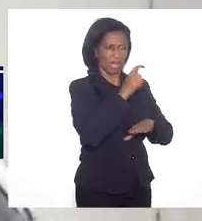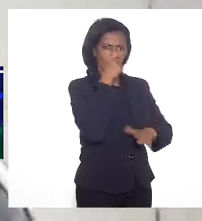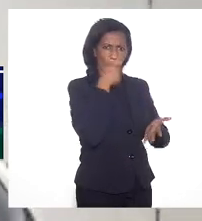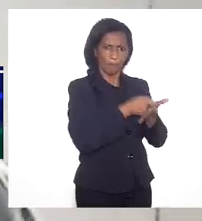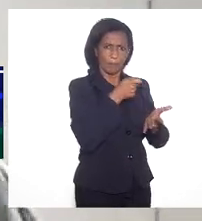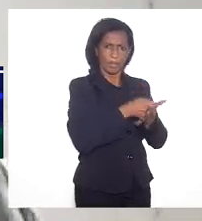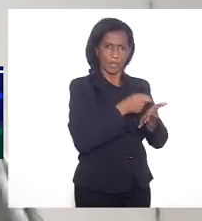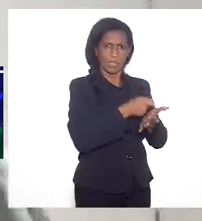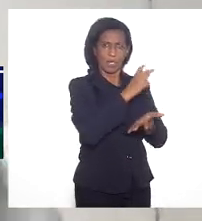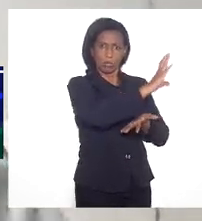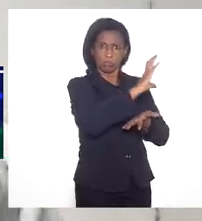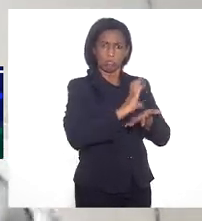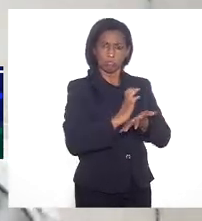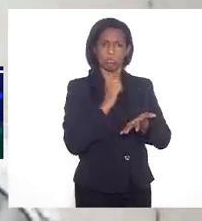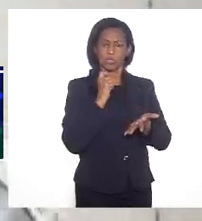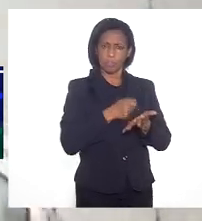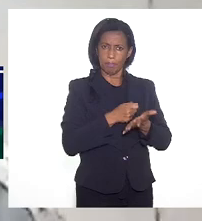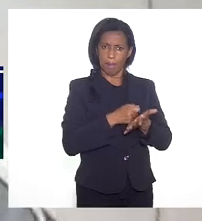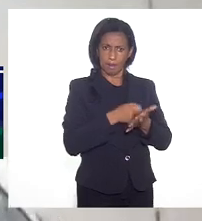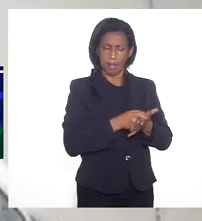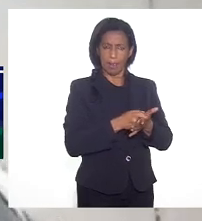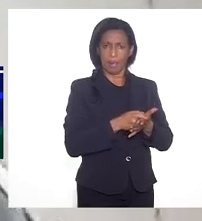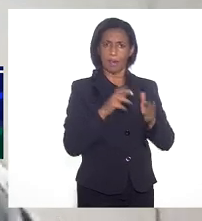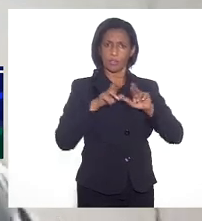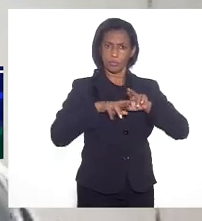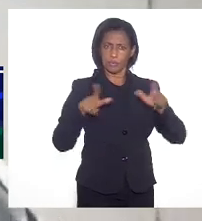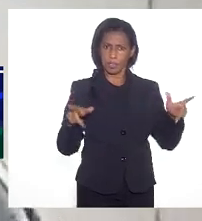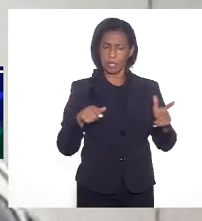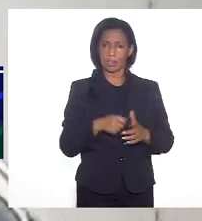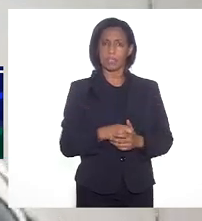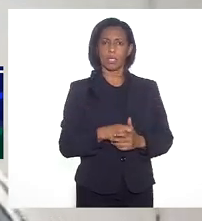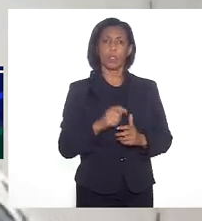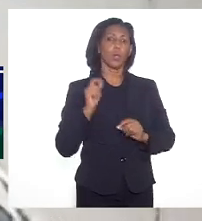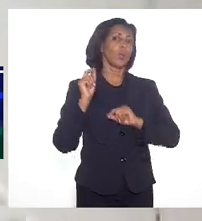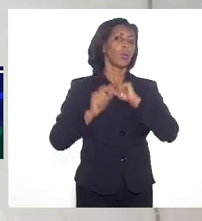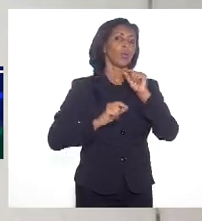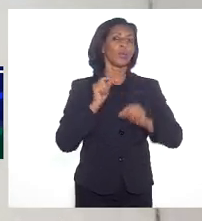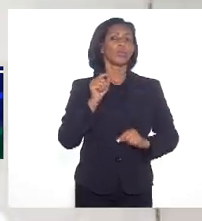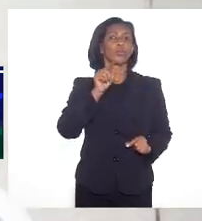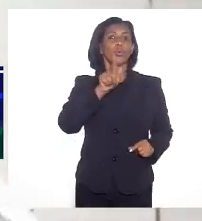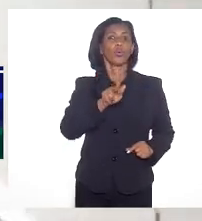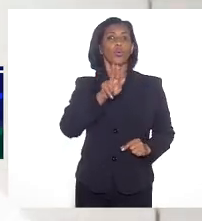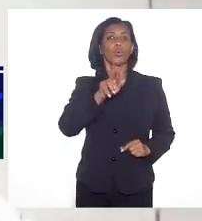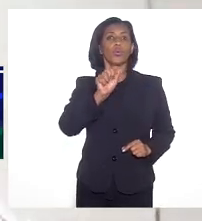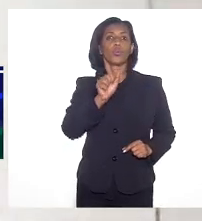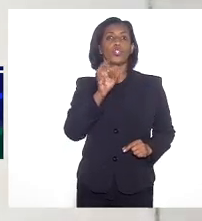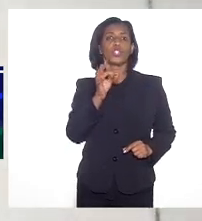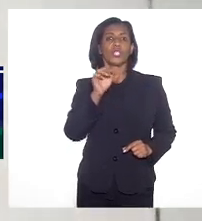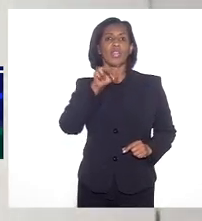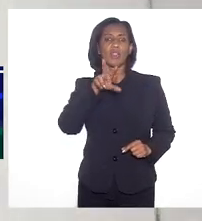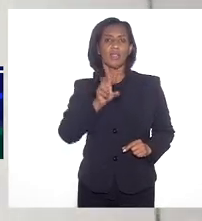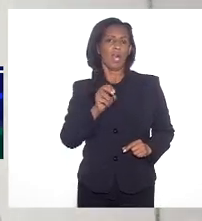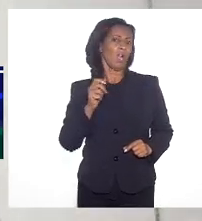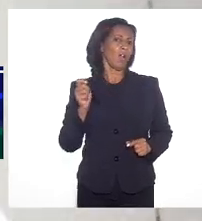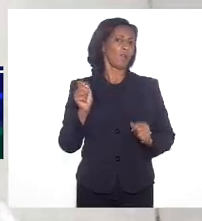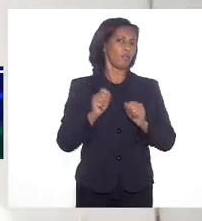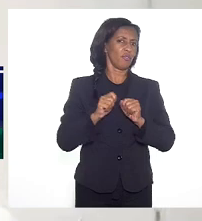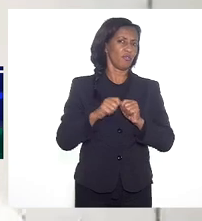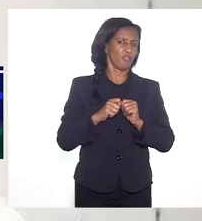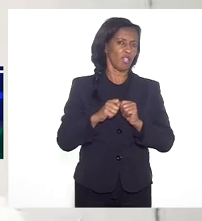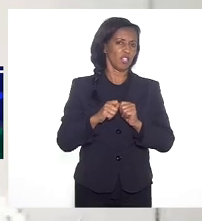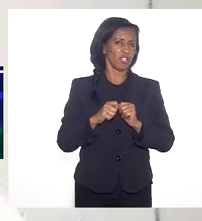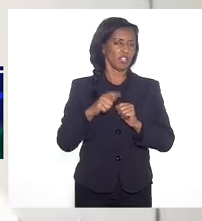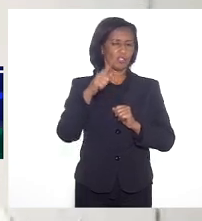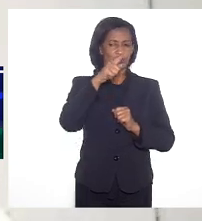responsabilidades e arcasse com essa diferença o que o senhor Gustavo Barbosa fez? Foi realizar operações de